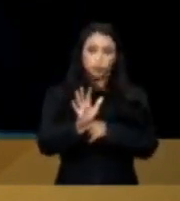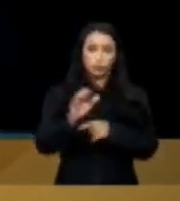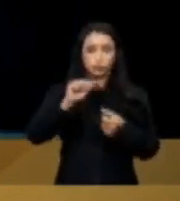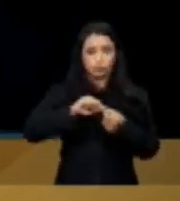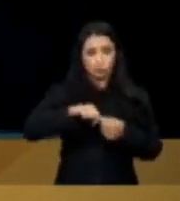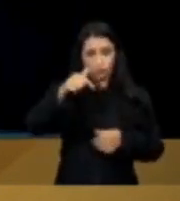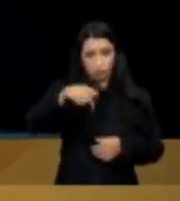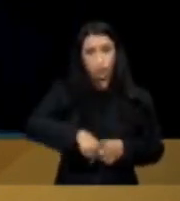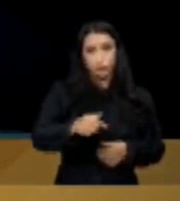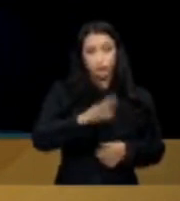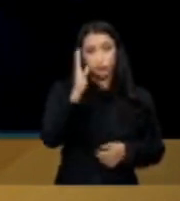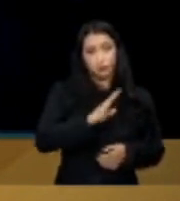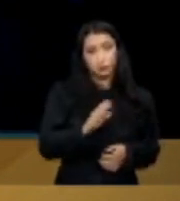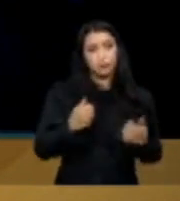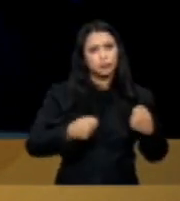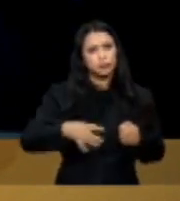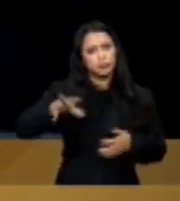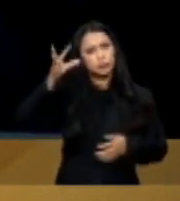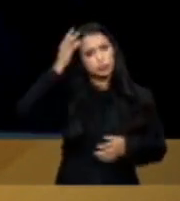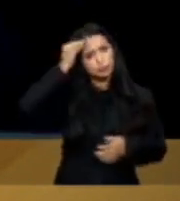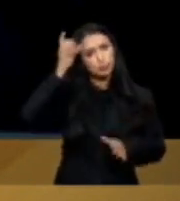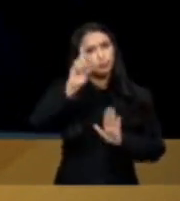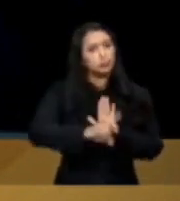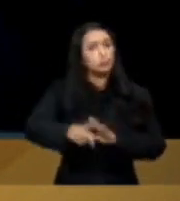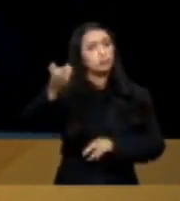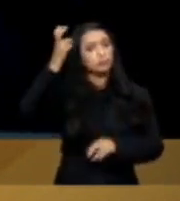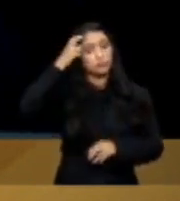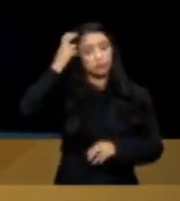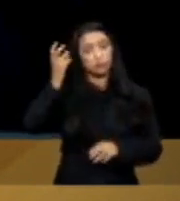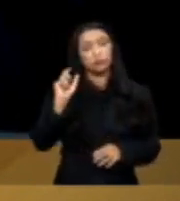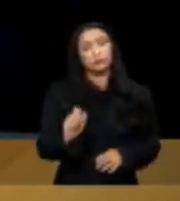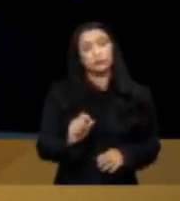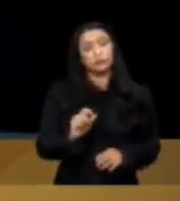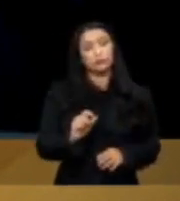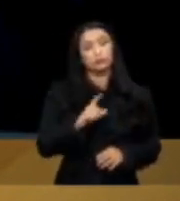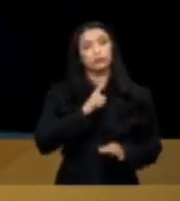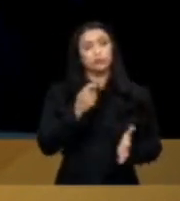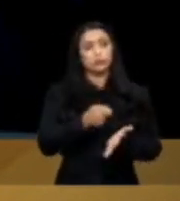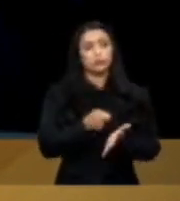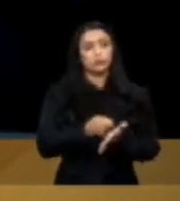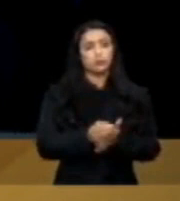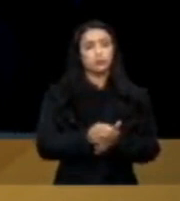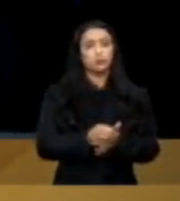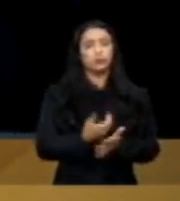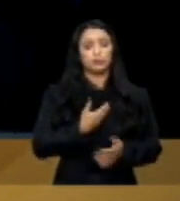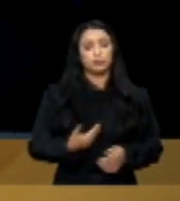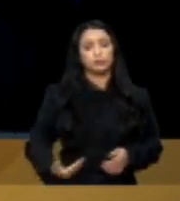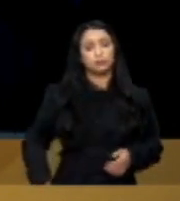devem ser compreendidas no contexto do direito à cultura e dos correlatos deveres do Estado de promover